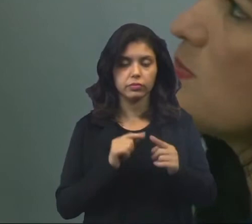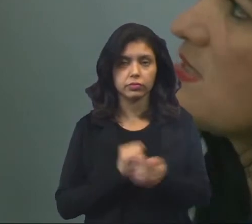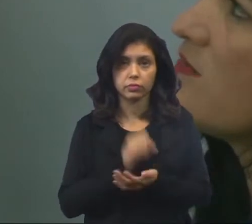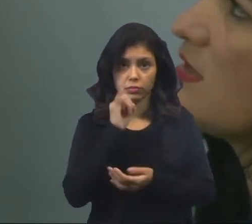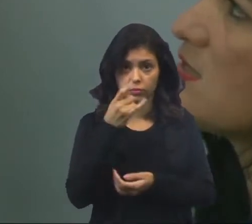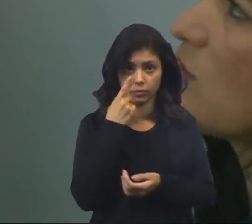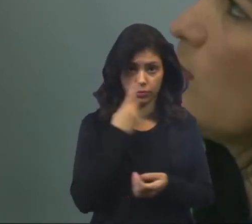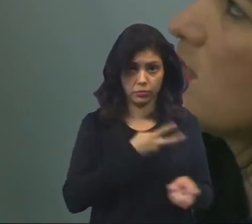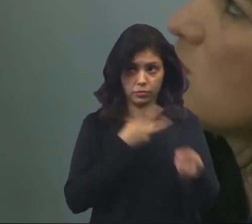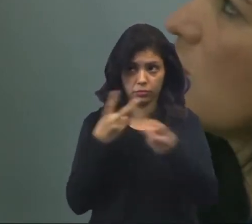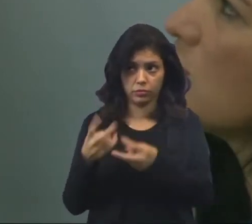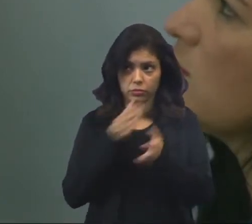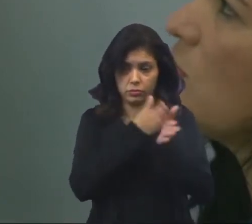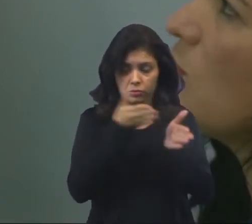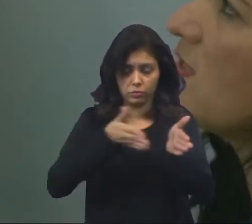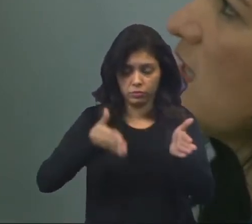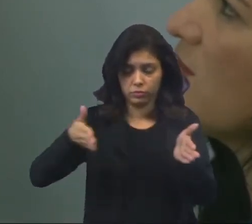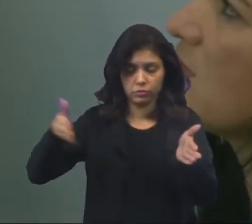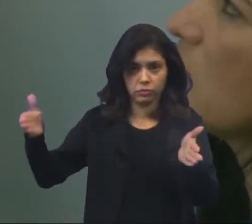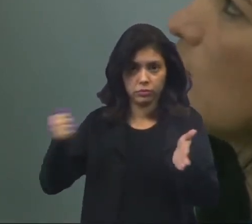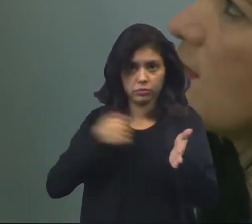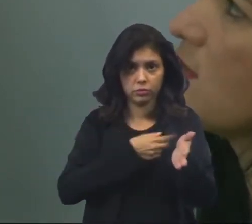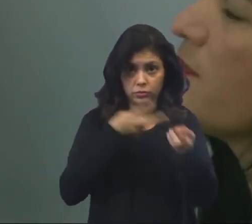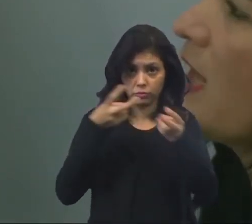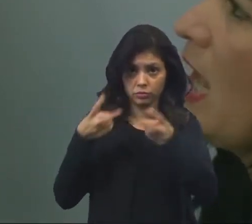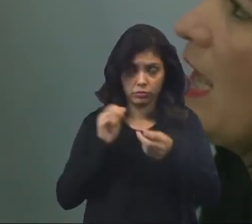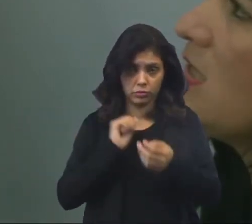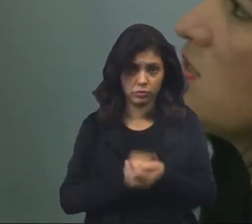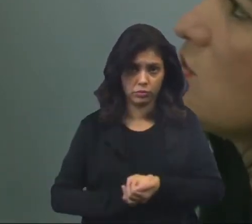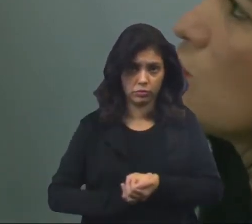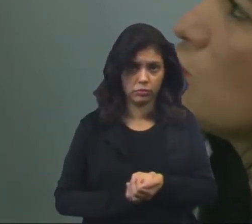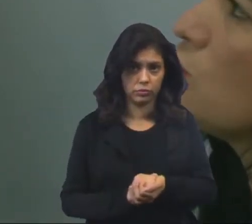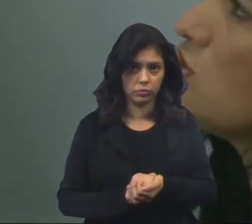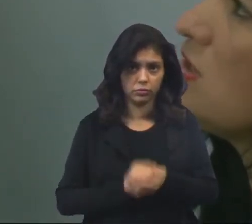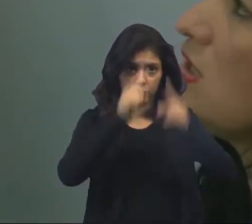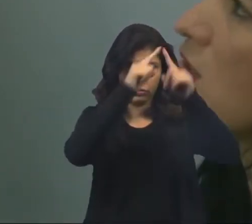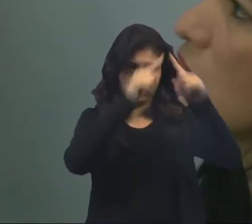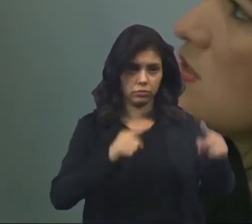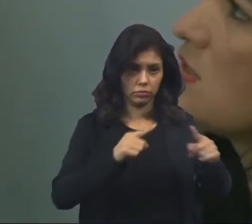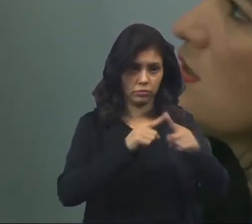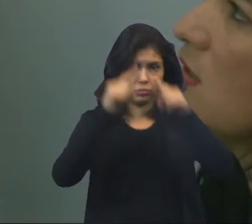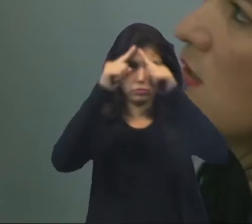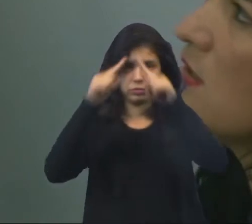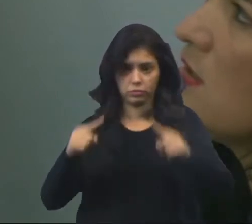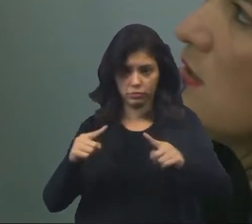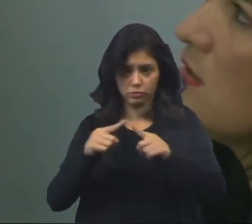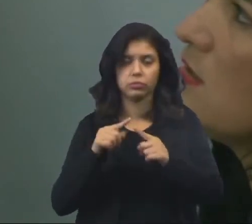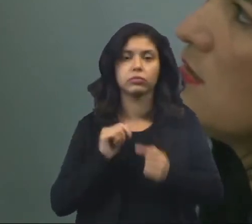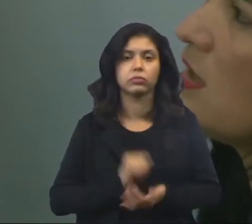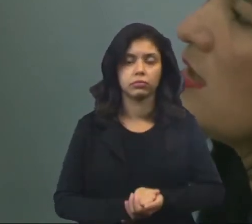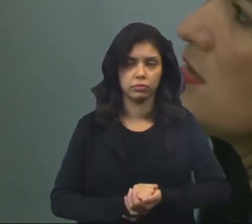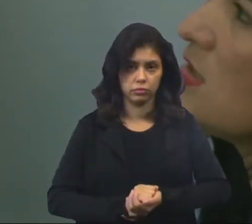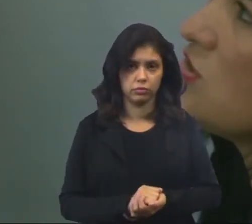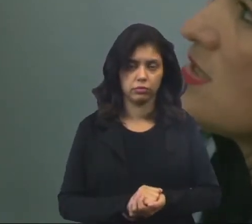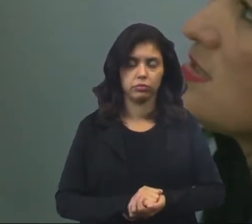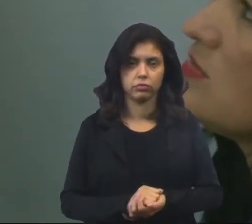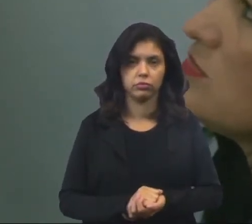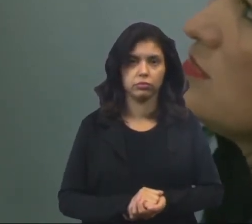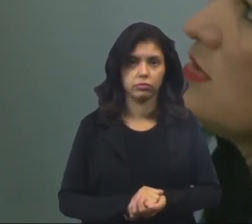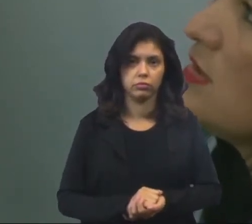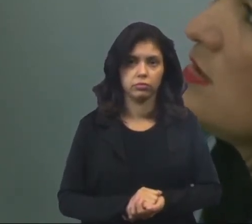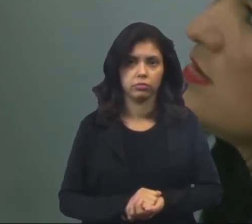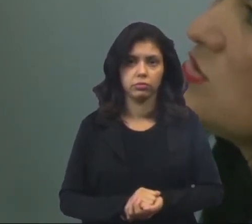você observar na sequência, ó, observe a sequência. Ela iniciou com os 2 triângulos, né, na